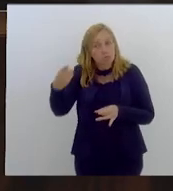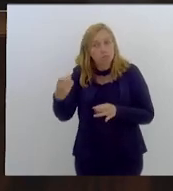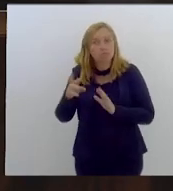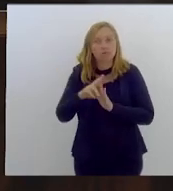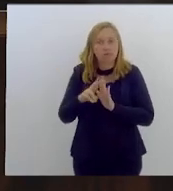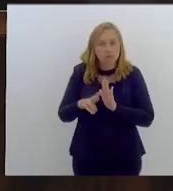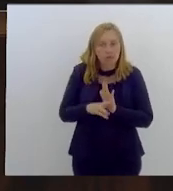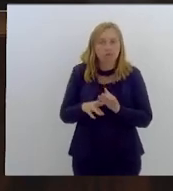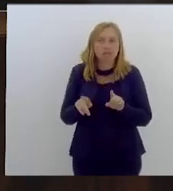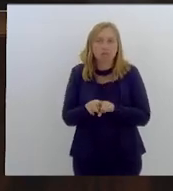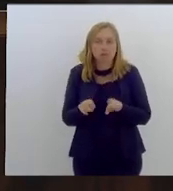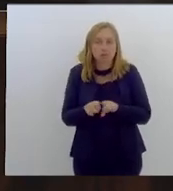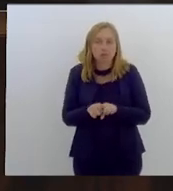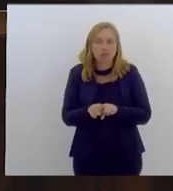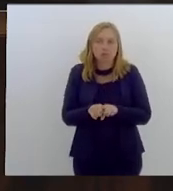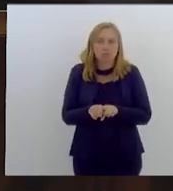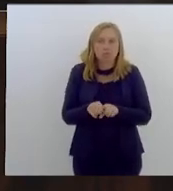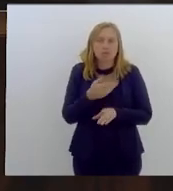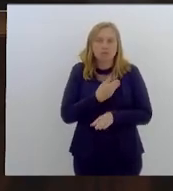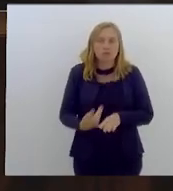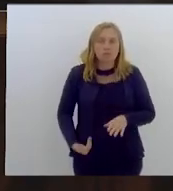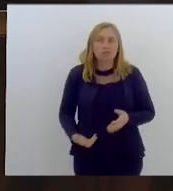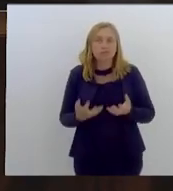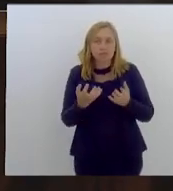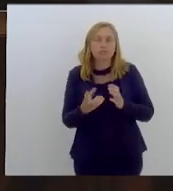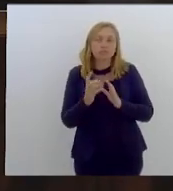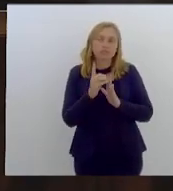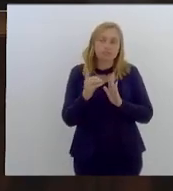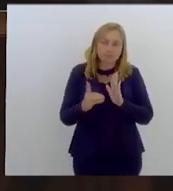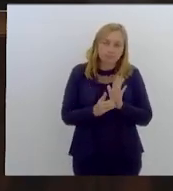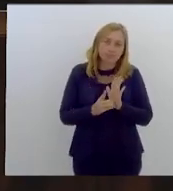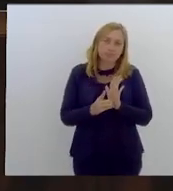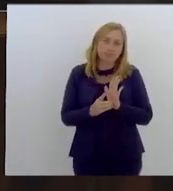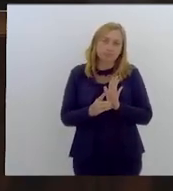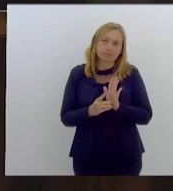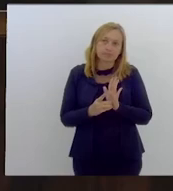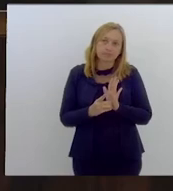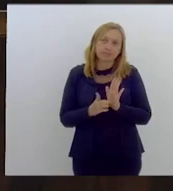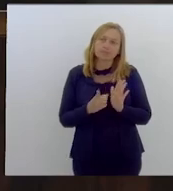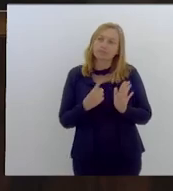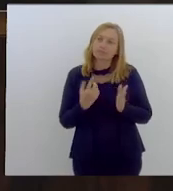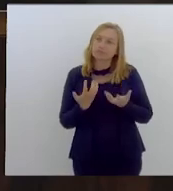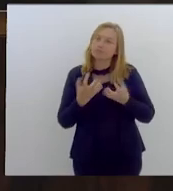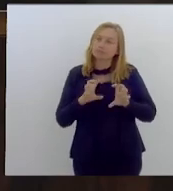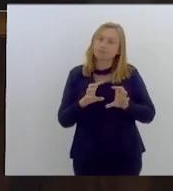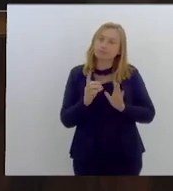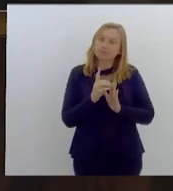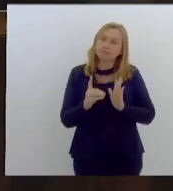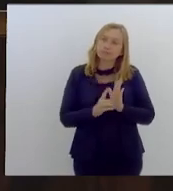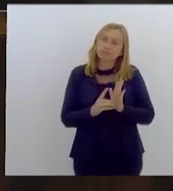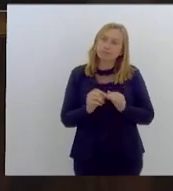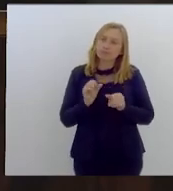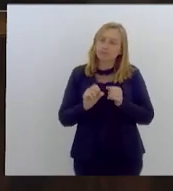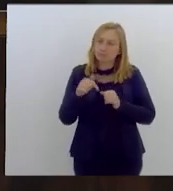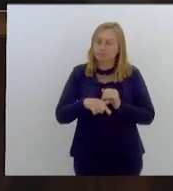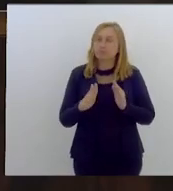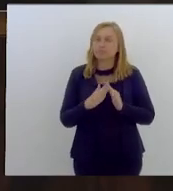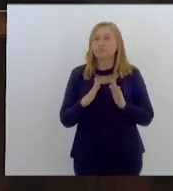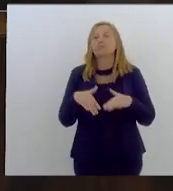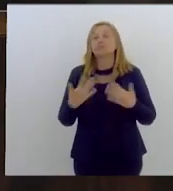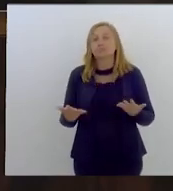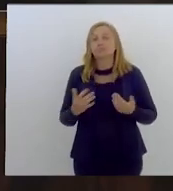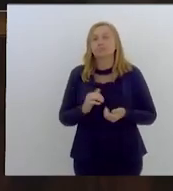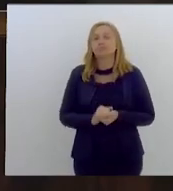Então. Não, que o governo quer por decreto. E a gente não quer por decreto, não. Vamos fazer aqui na casa.